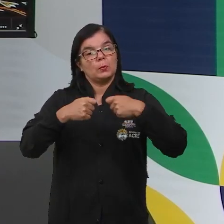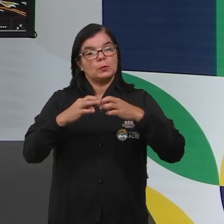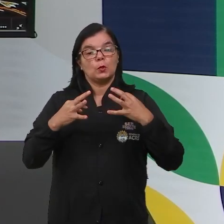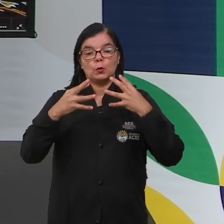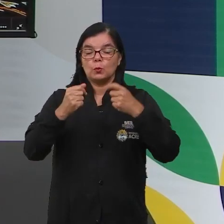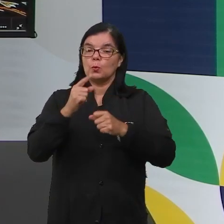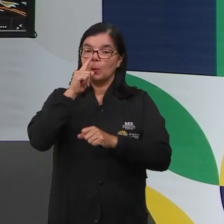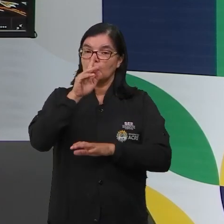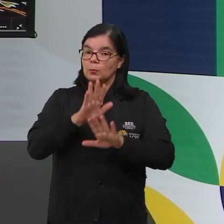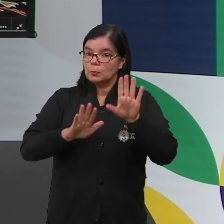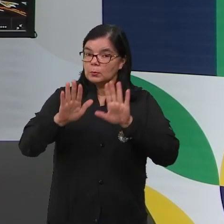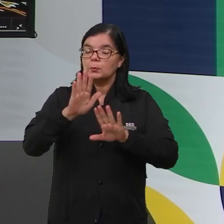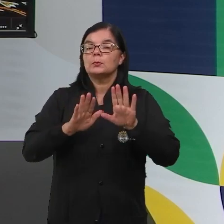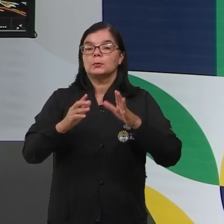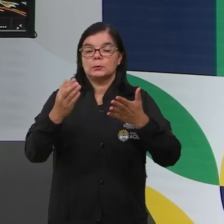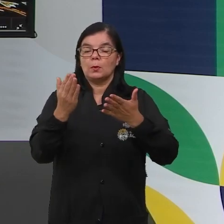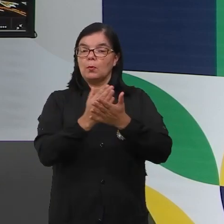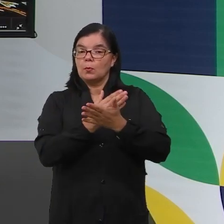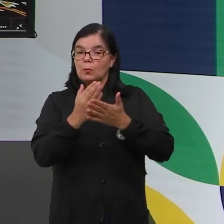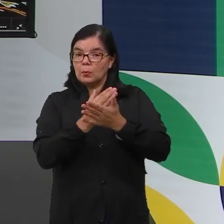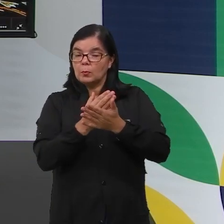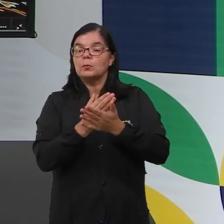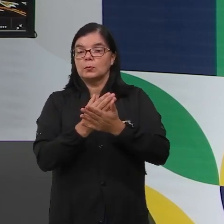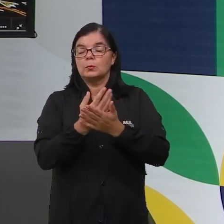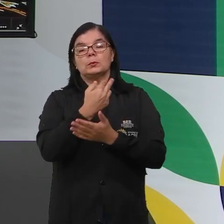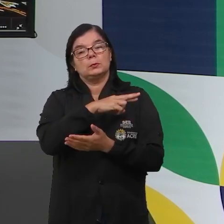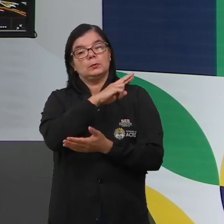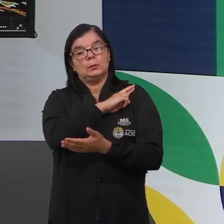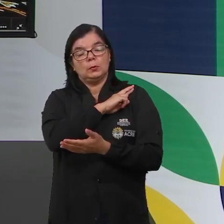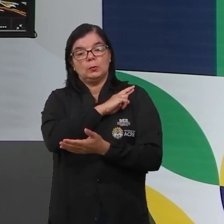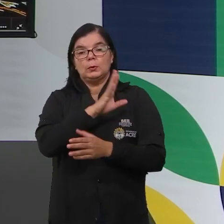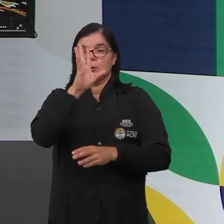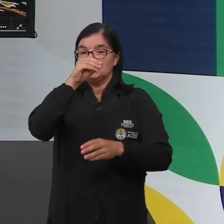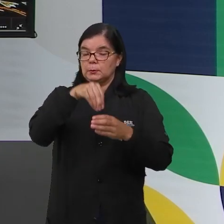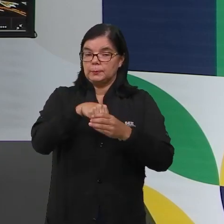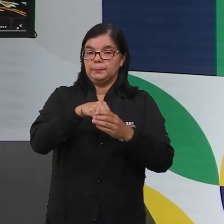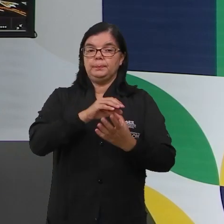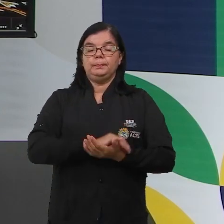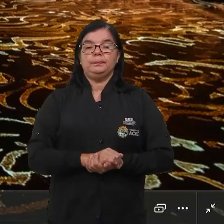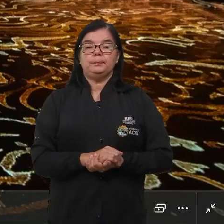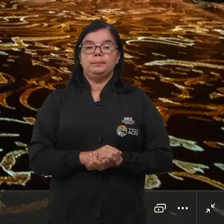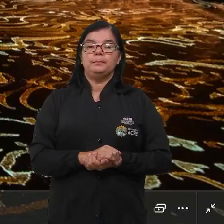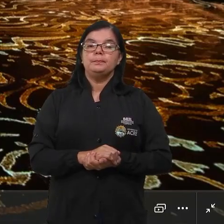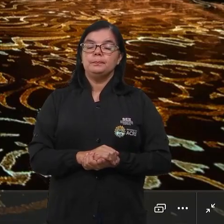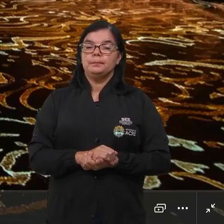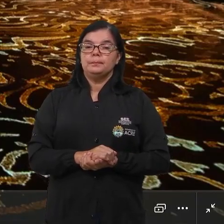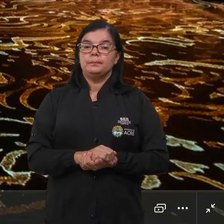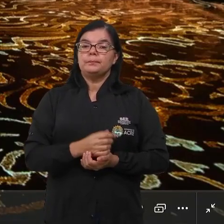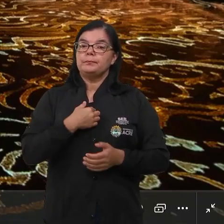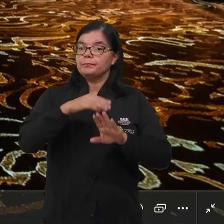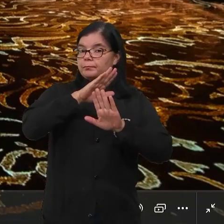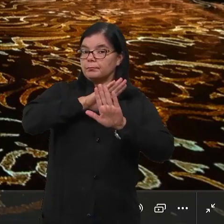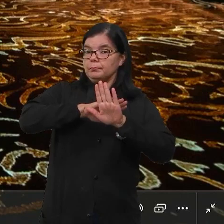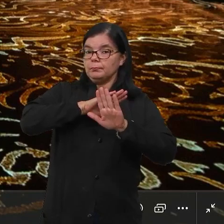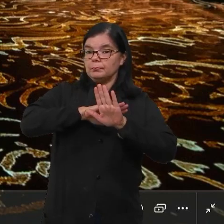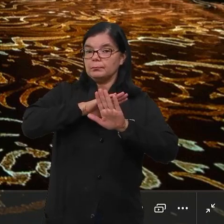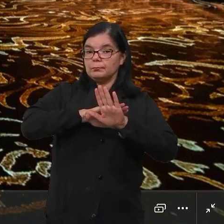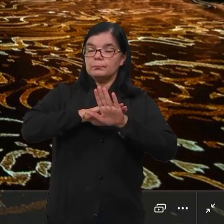esse cuidado. E essas são algumas atividades envolvidas nessa fase, tá bom? Então, os bastidores